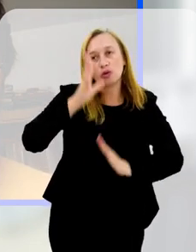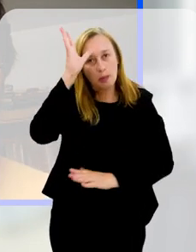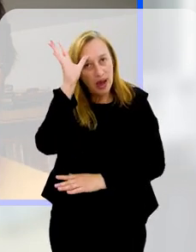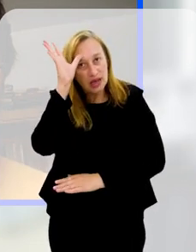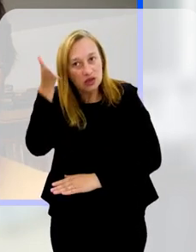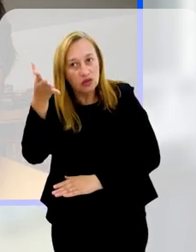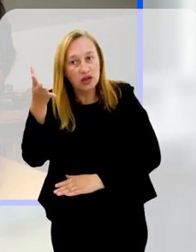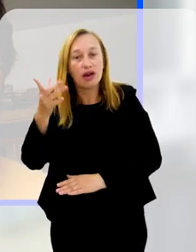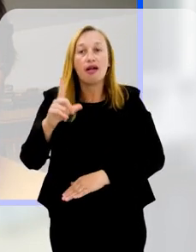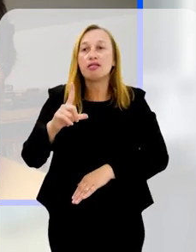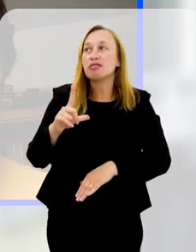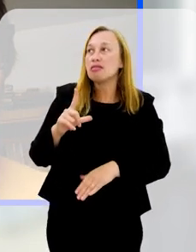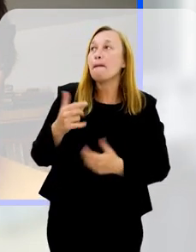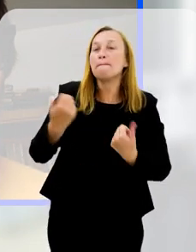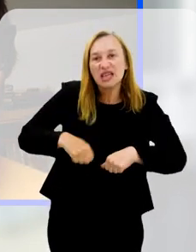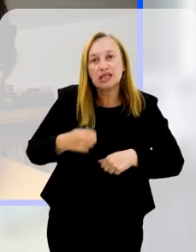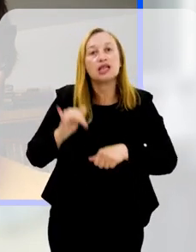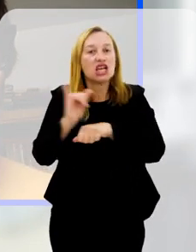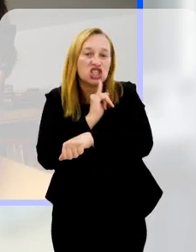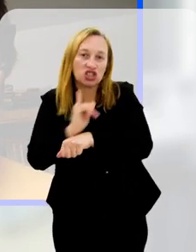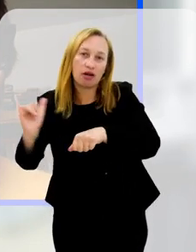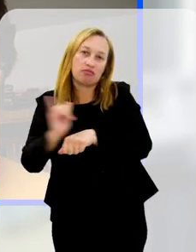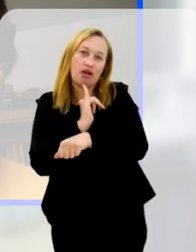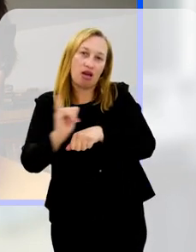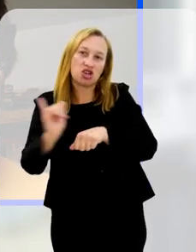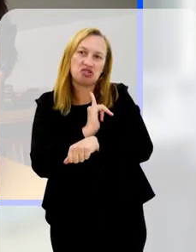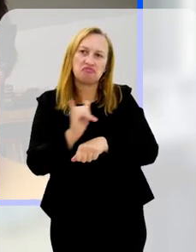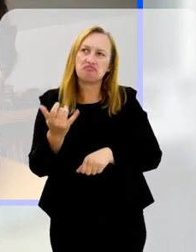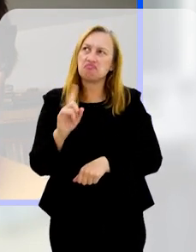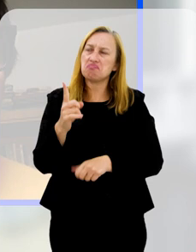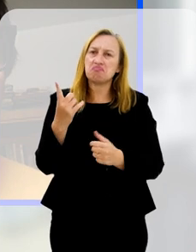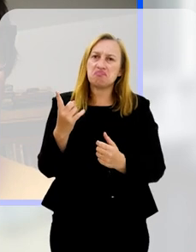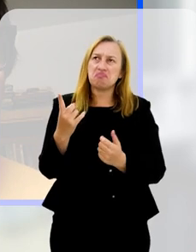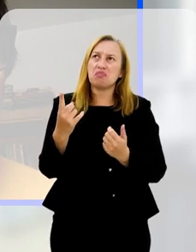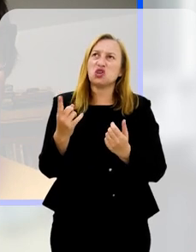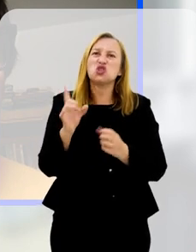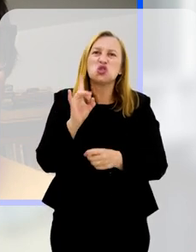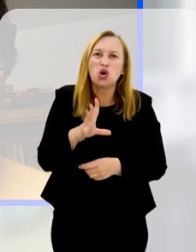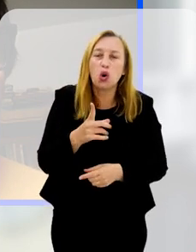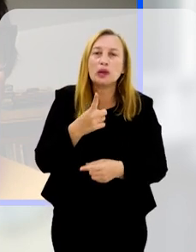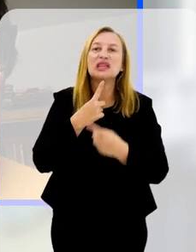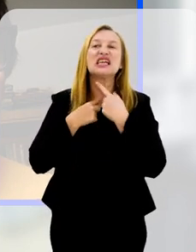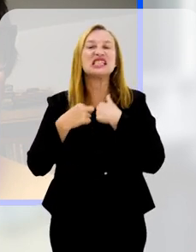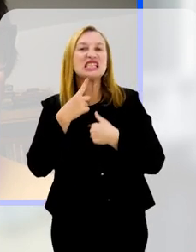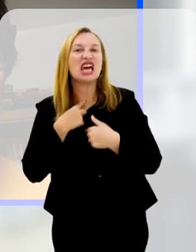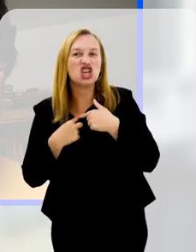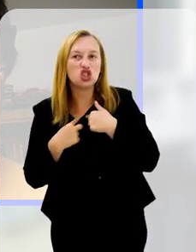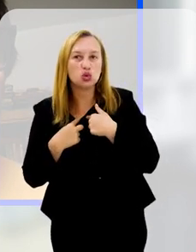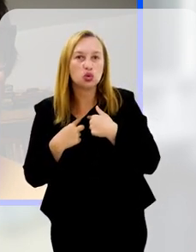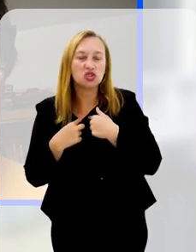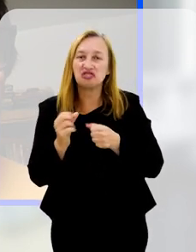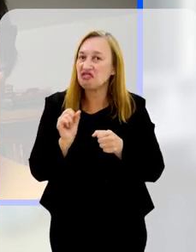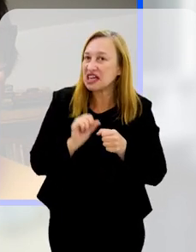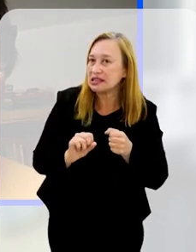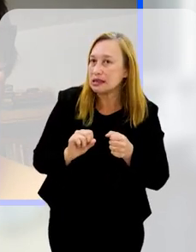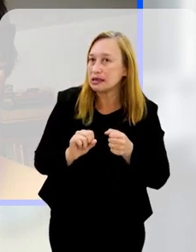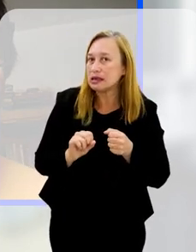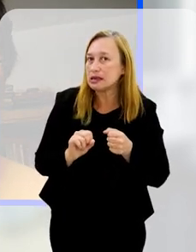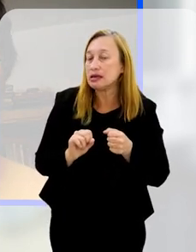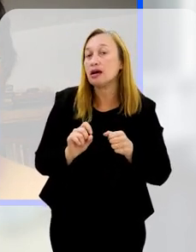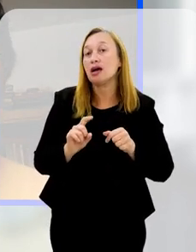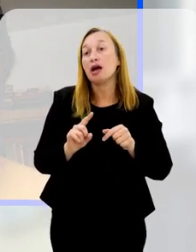se resolver. É preciso ter estratégia. Não basta ter vontade. A vontade de